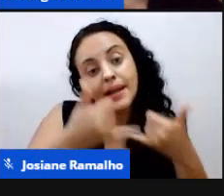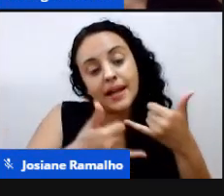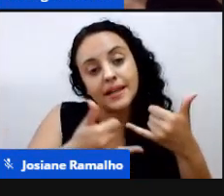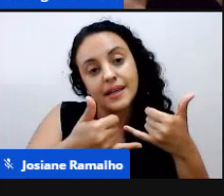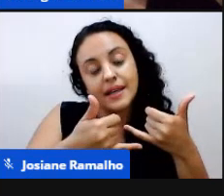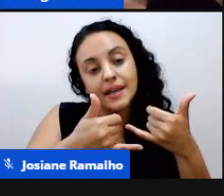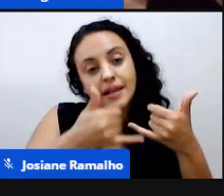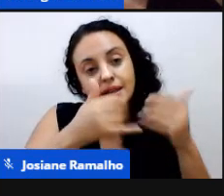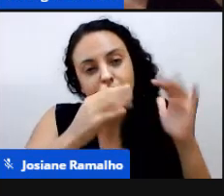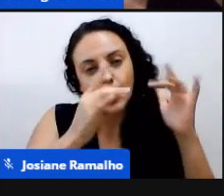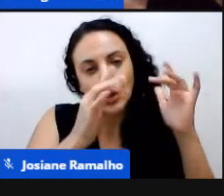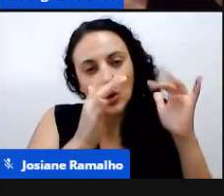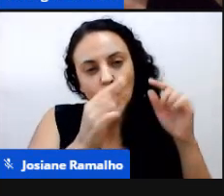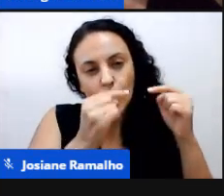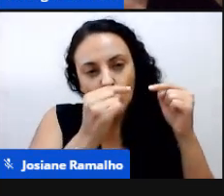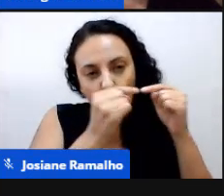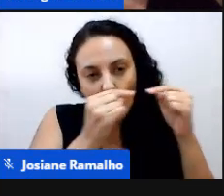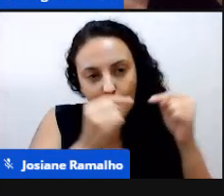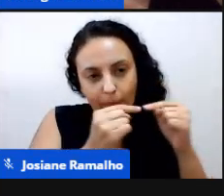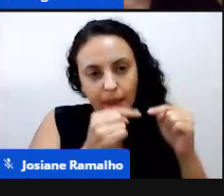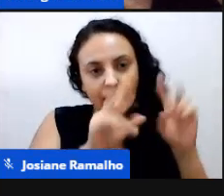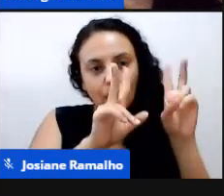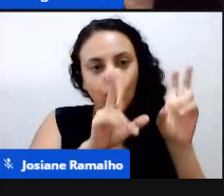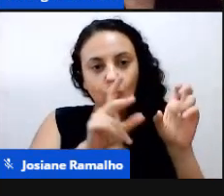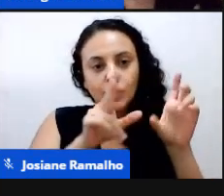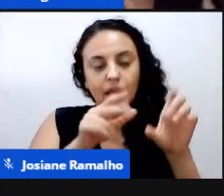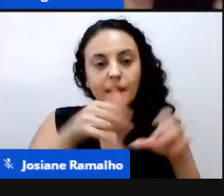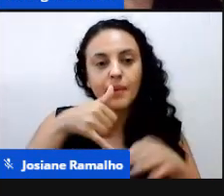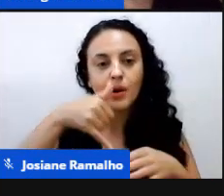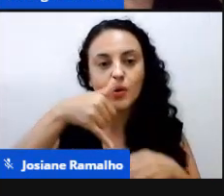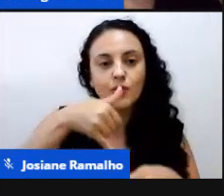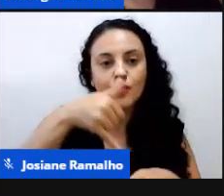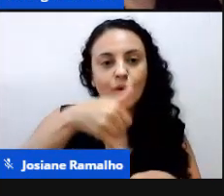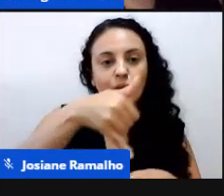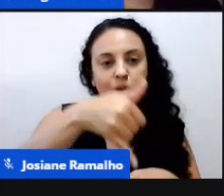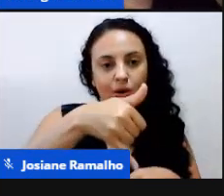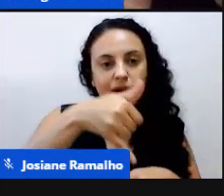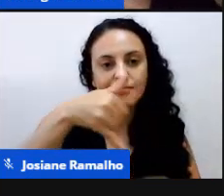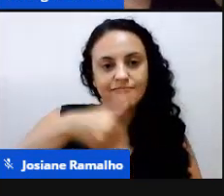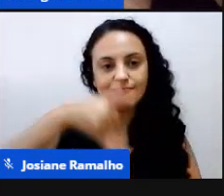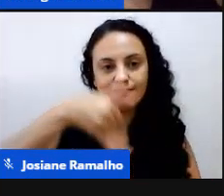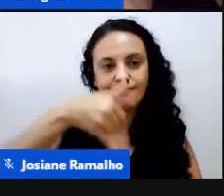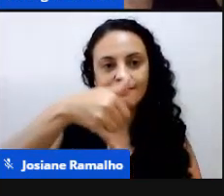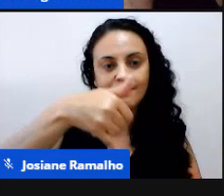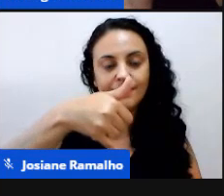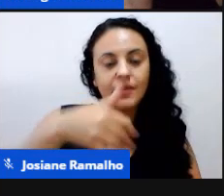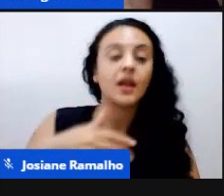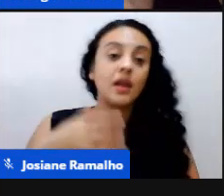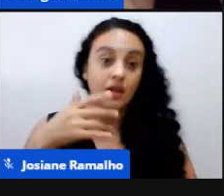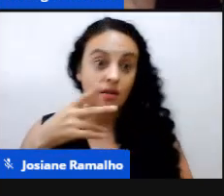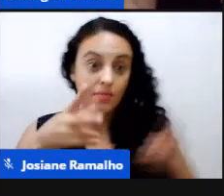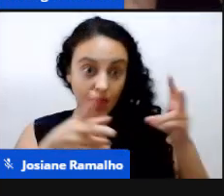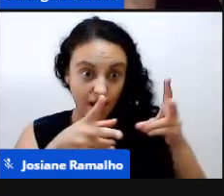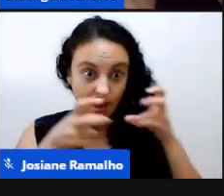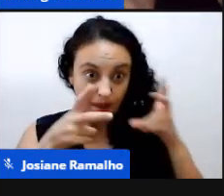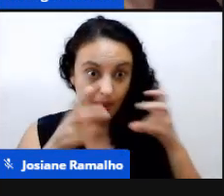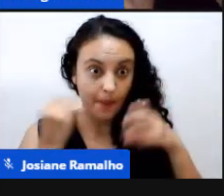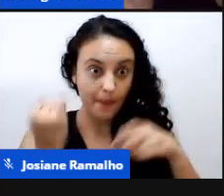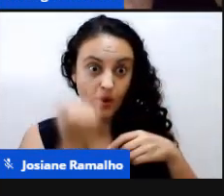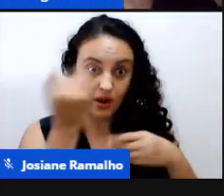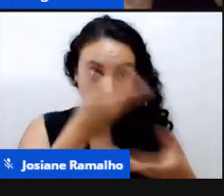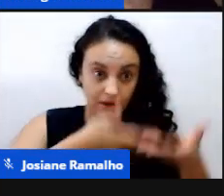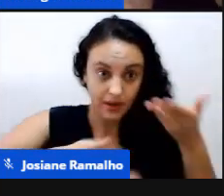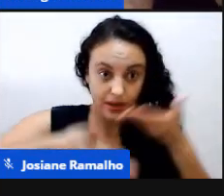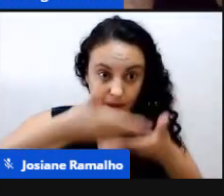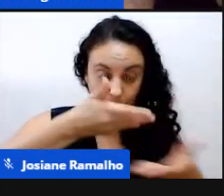se interliga dentro da escola, né? Então, olha a importância da gente estar interagindo com os nossos colegas. Então, a